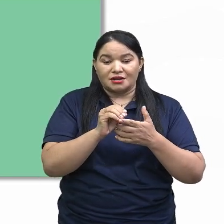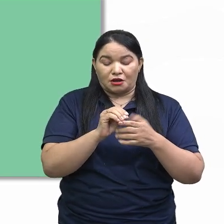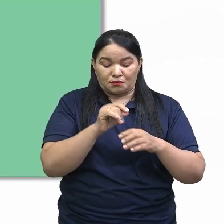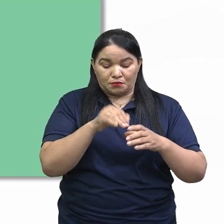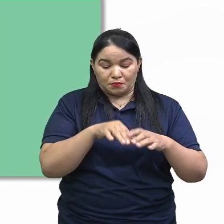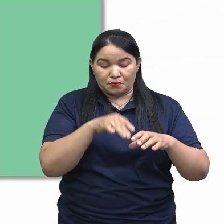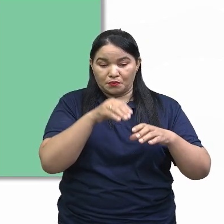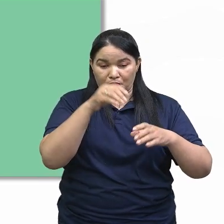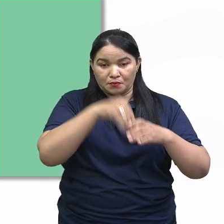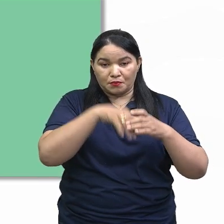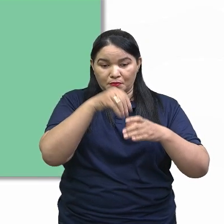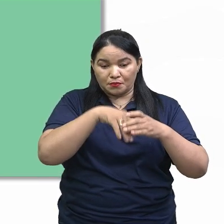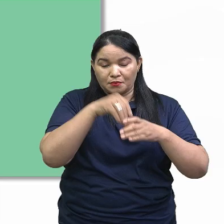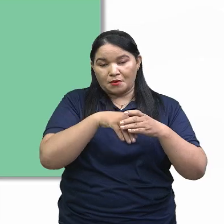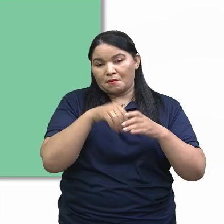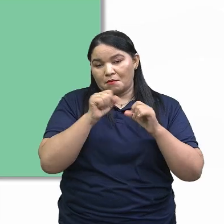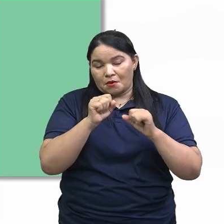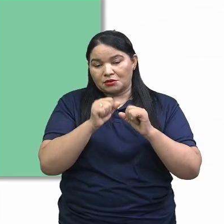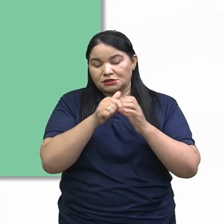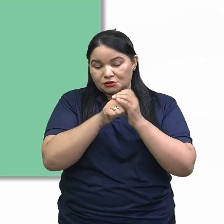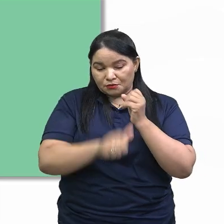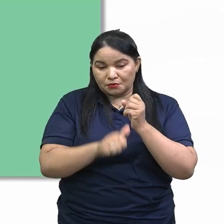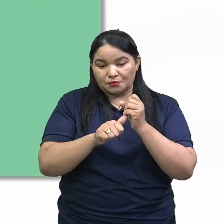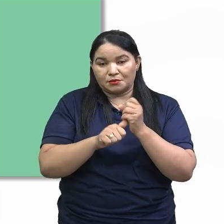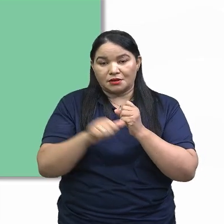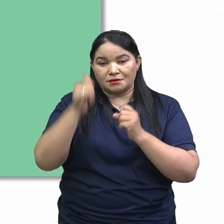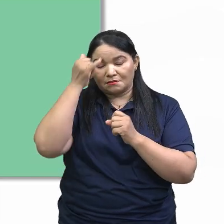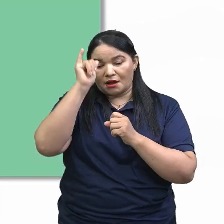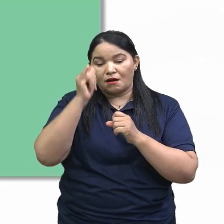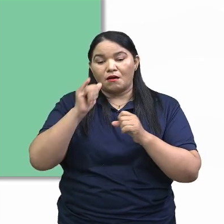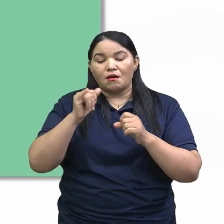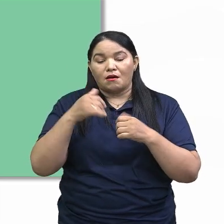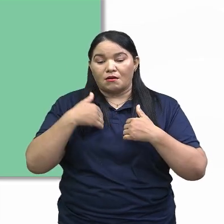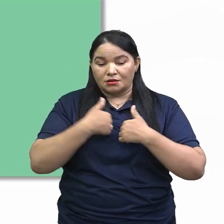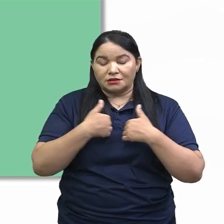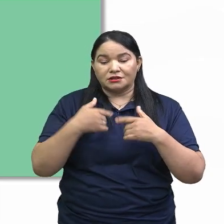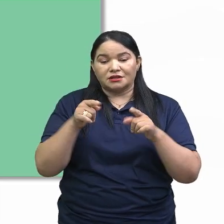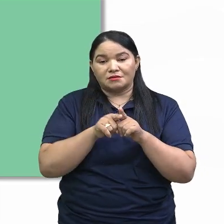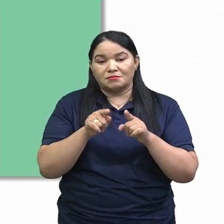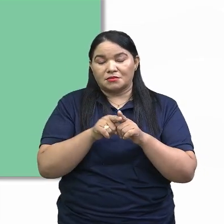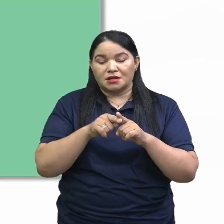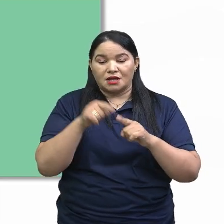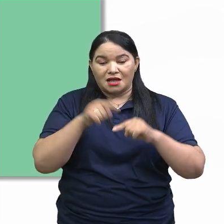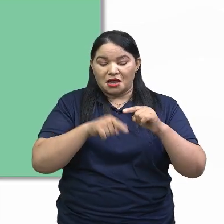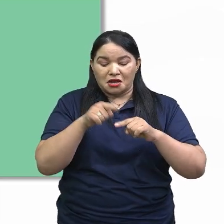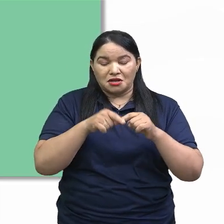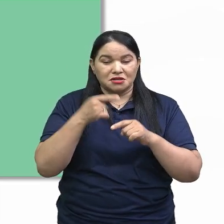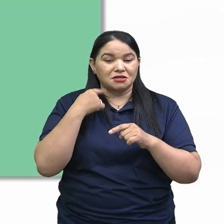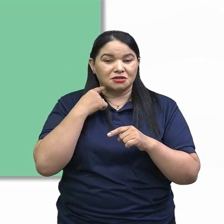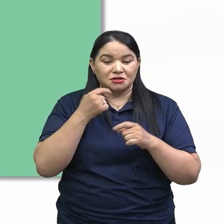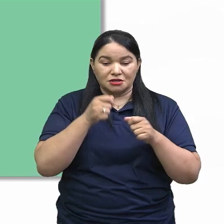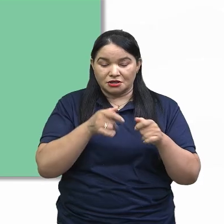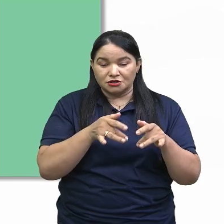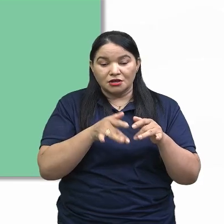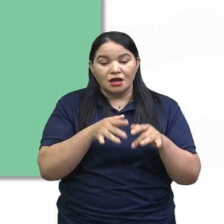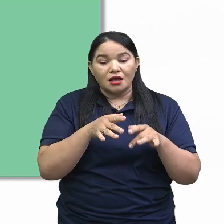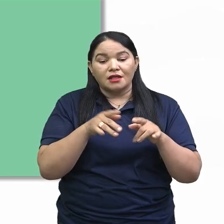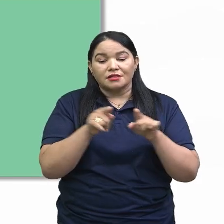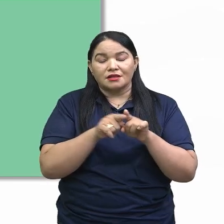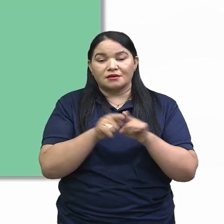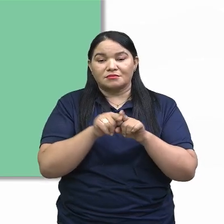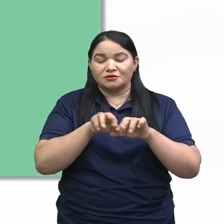pode estar relacionada ali com esterco ou com lixo orgânico. Nesse processo de decomposição, né, com a ação ali de